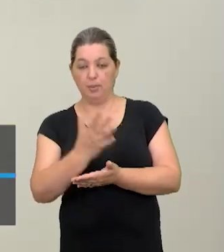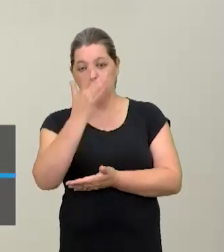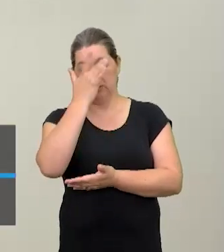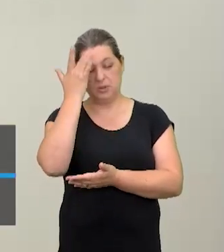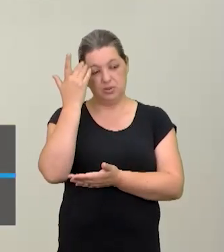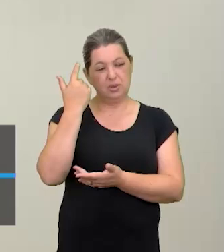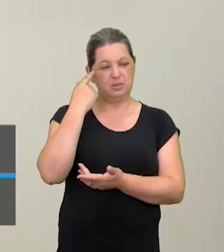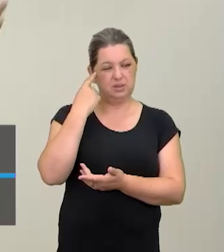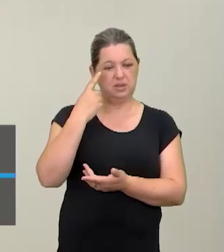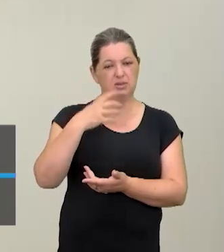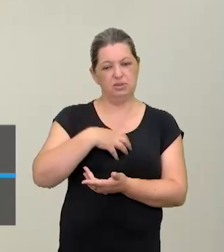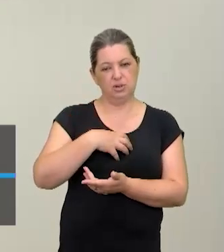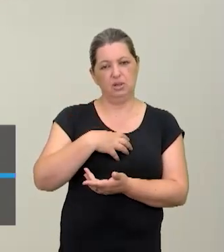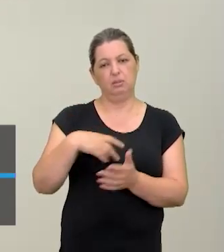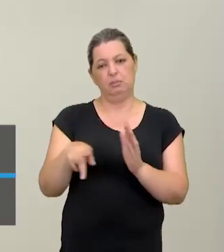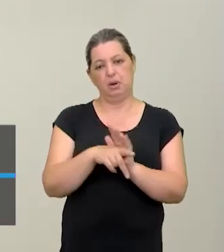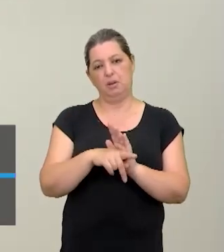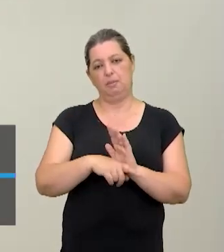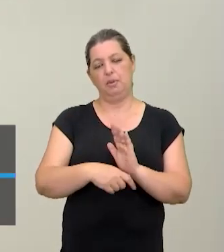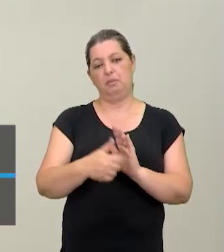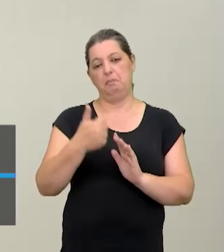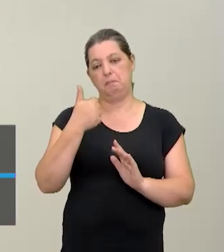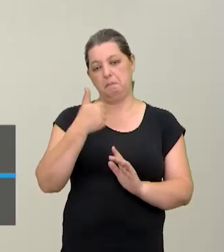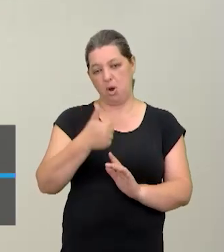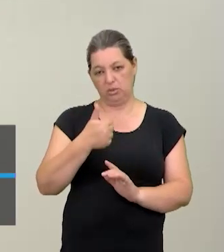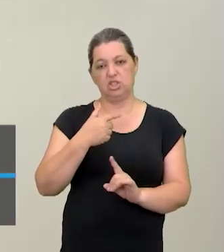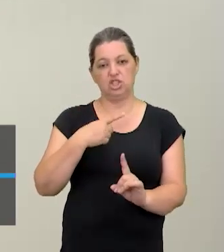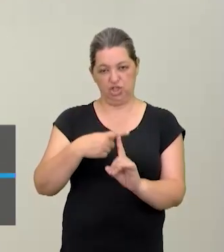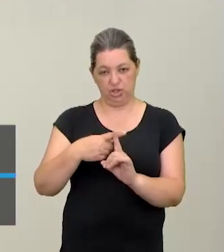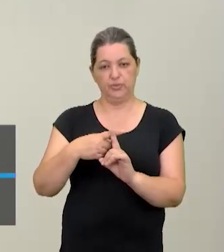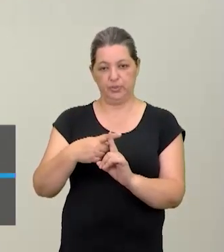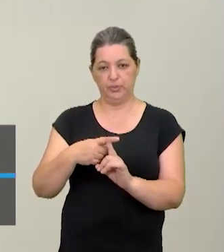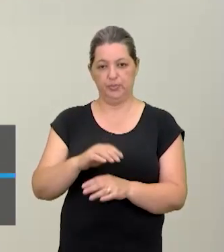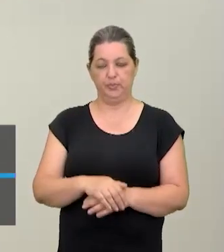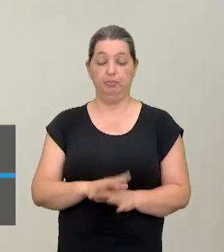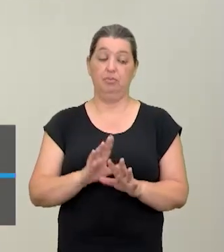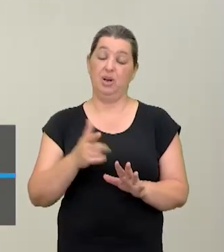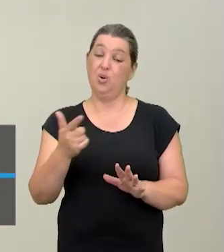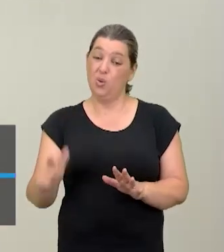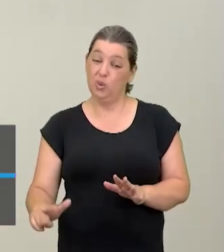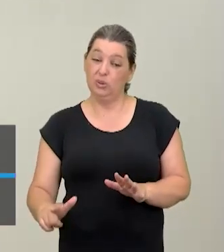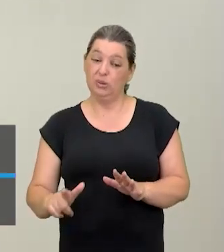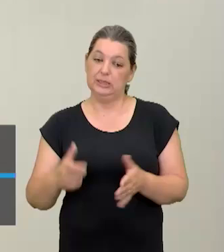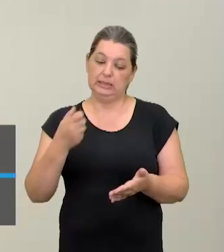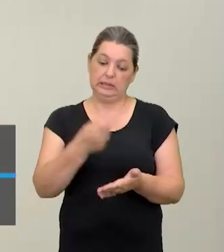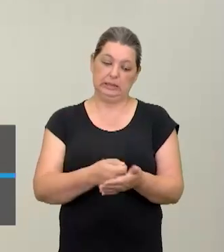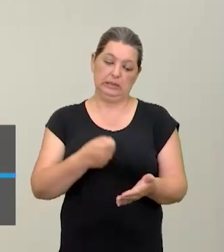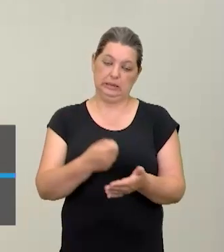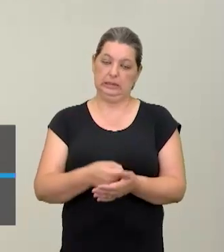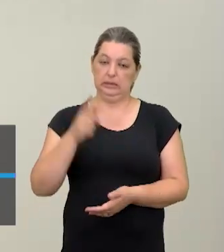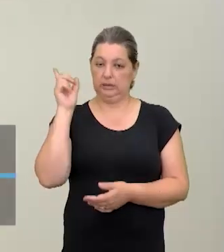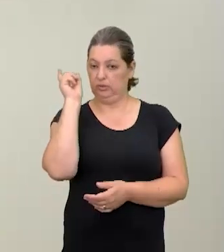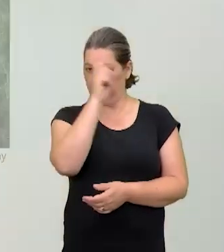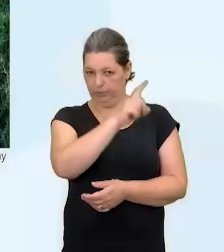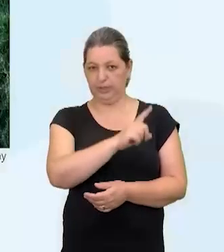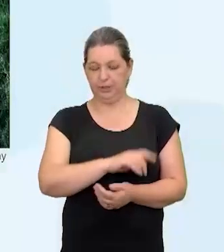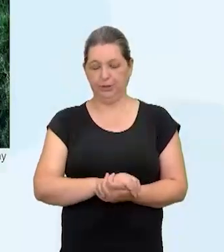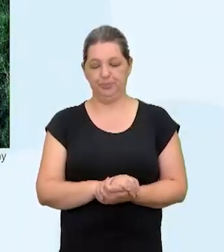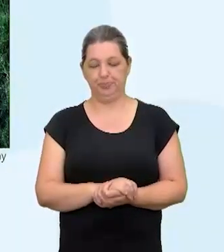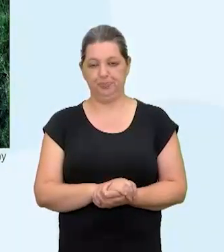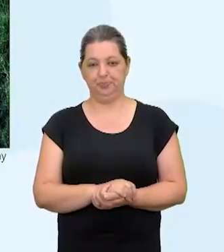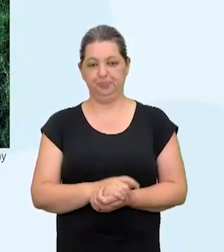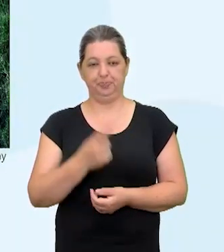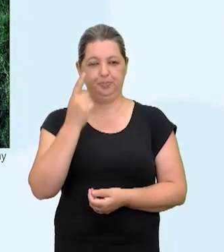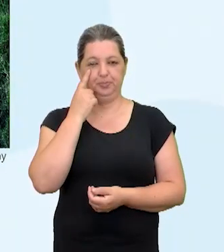até positivas e outras tiveram algumas mudanças, algumas dificuldades que tiveram que enfrentar. E falando em enfrentar, olha só a